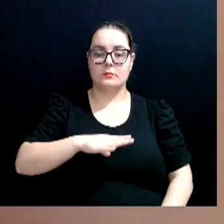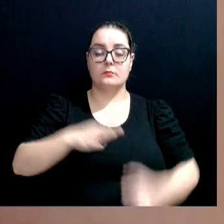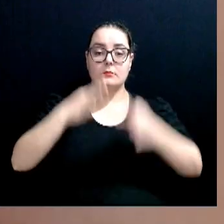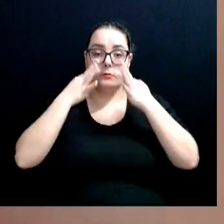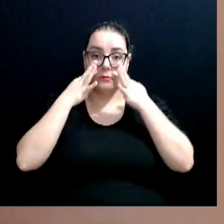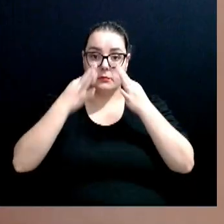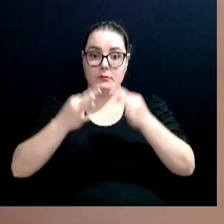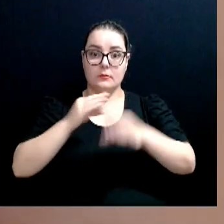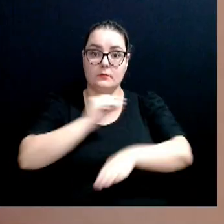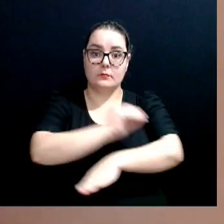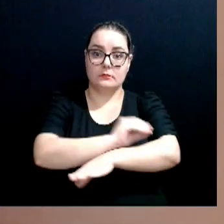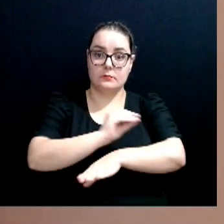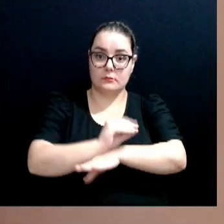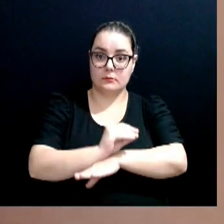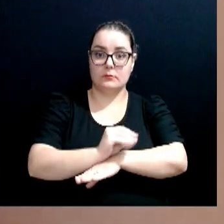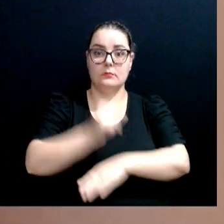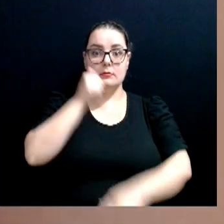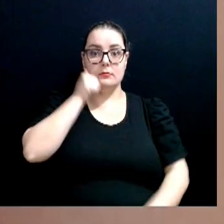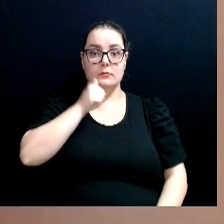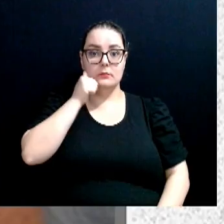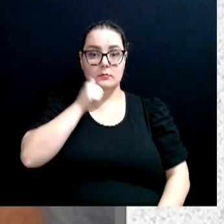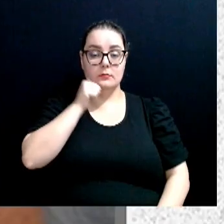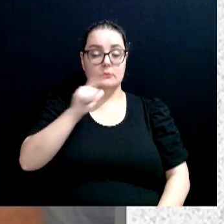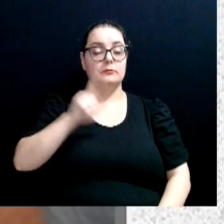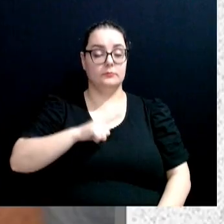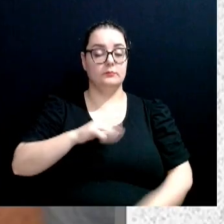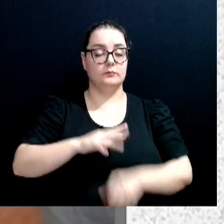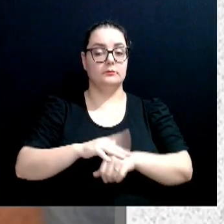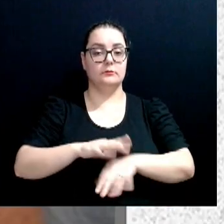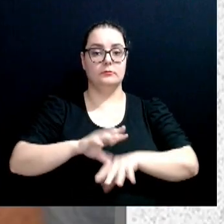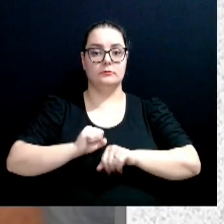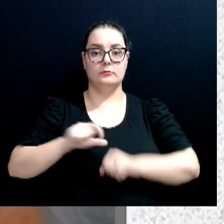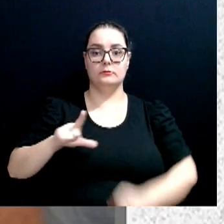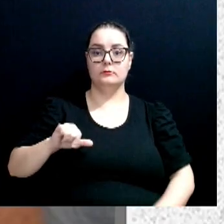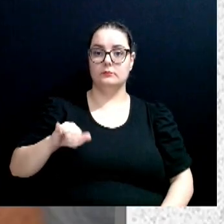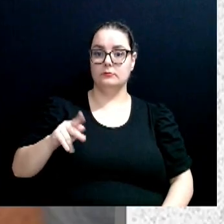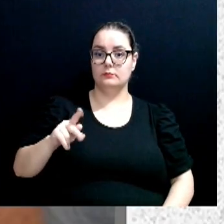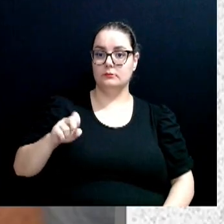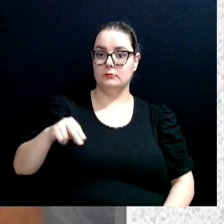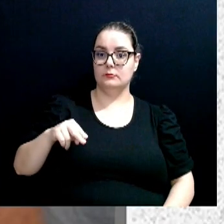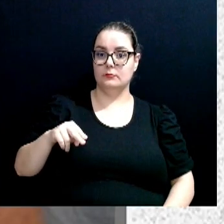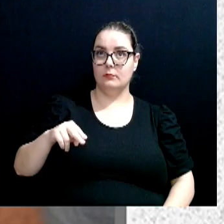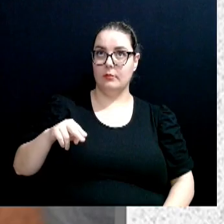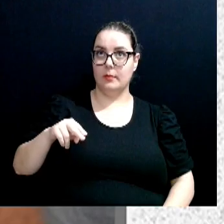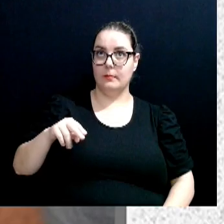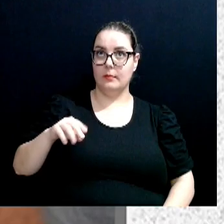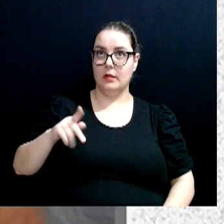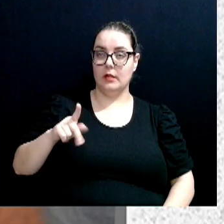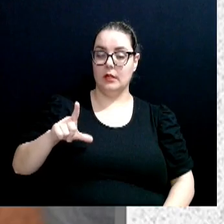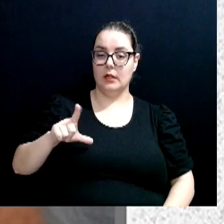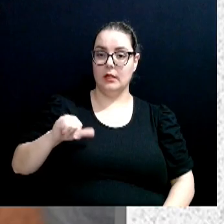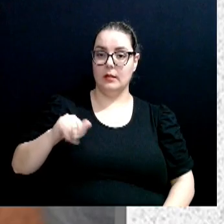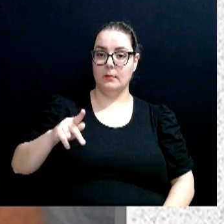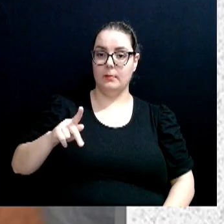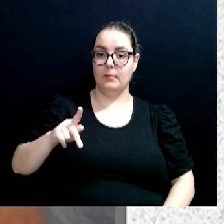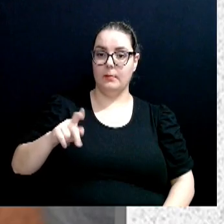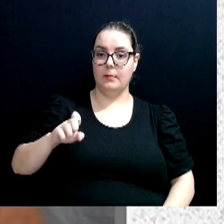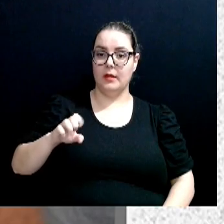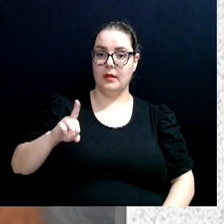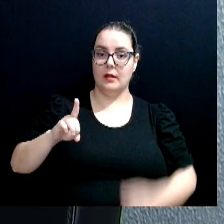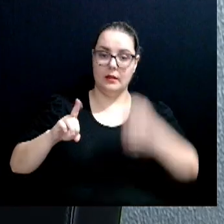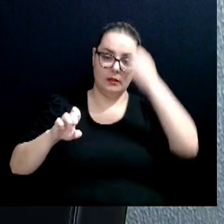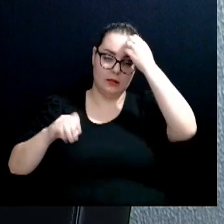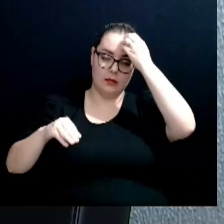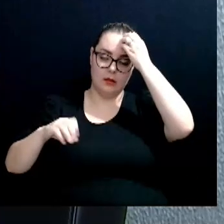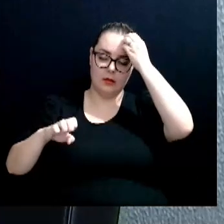às mulheres portadoras de lipedema, doença crônica que afeta de 8 a 9 milhões de mulheres no